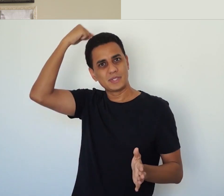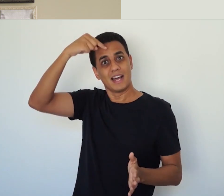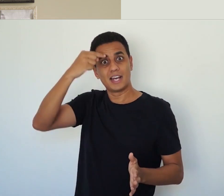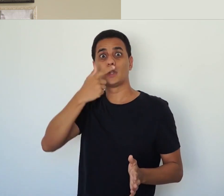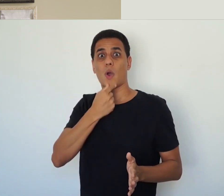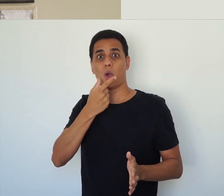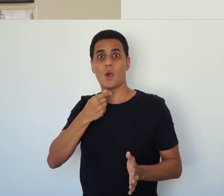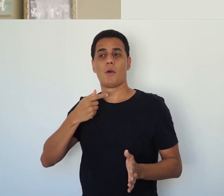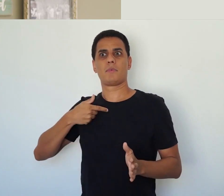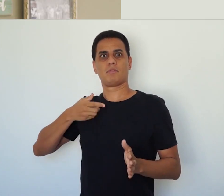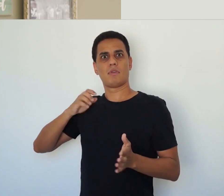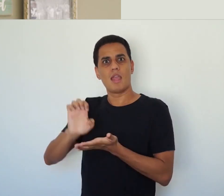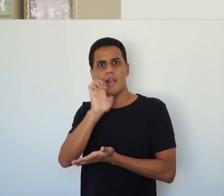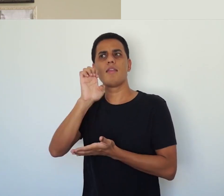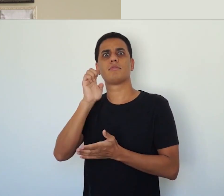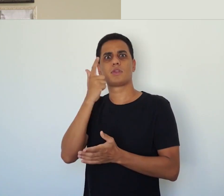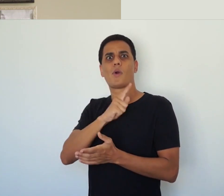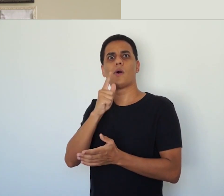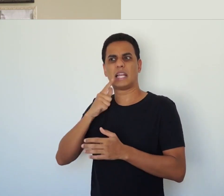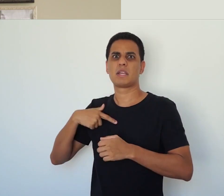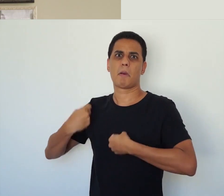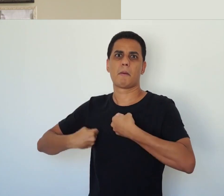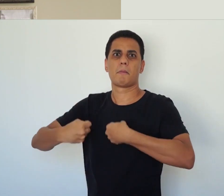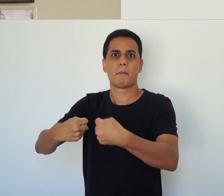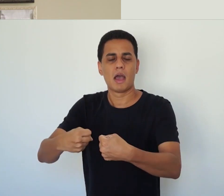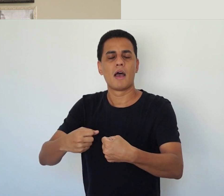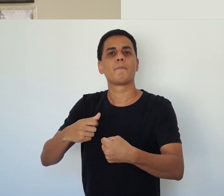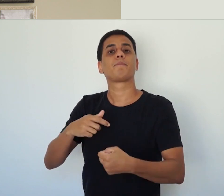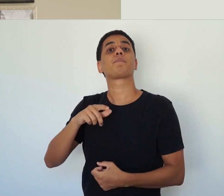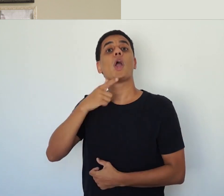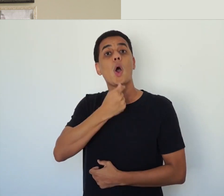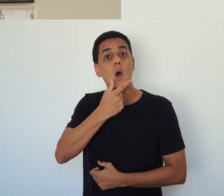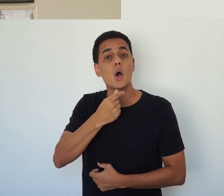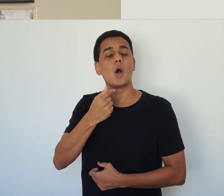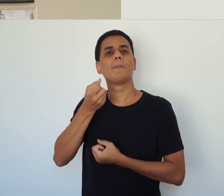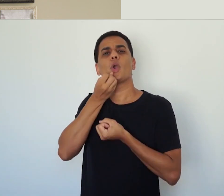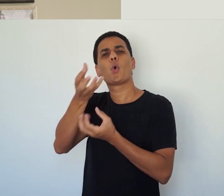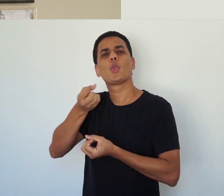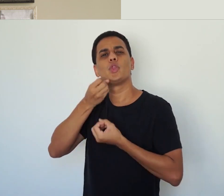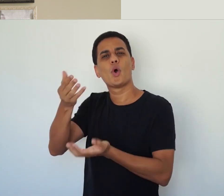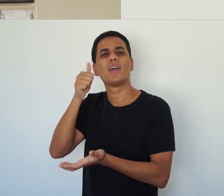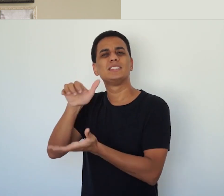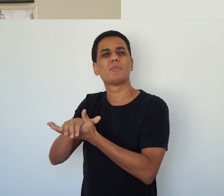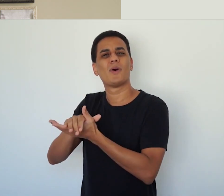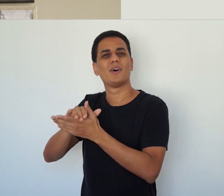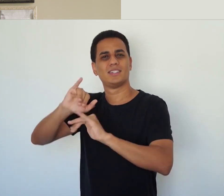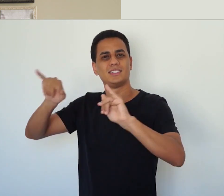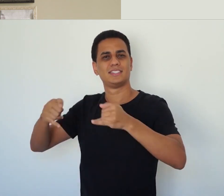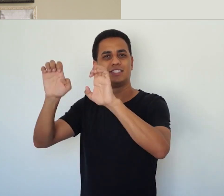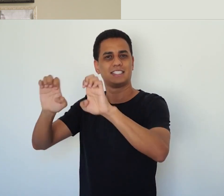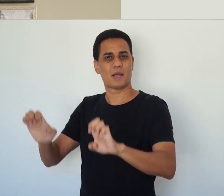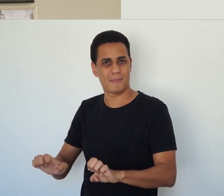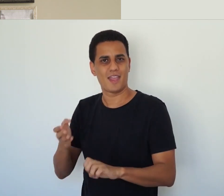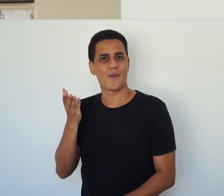Espírito Santo daquele carro. E quando o rei Acabe chega ao palácio, ele conta a narrativa, ele faz a narrativa dessa